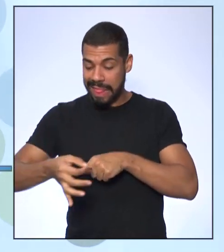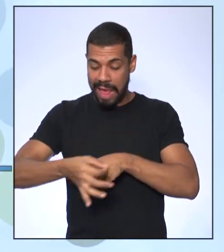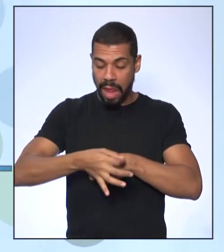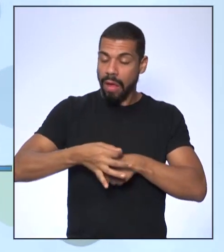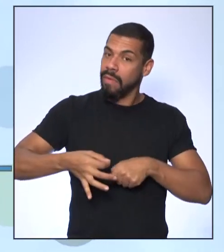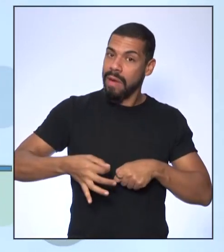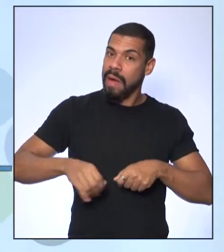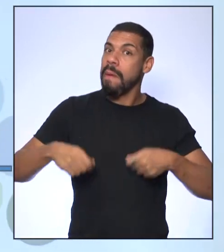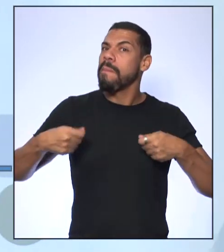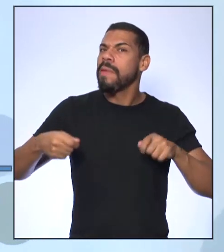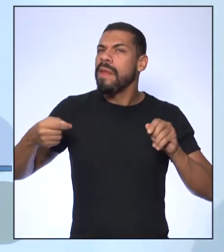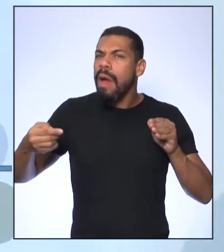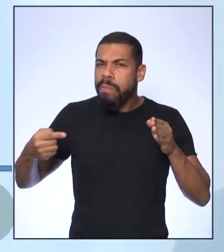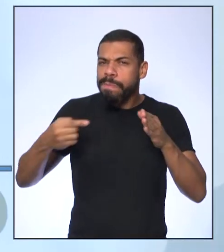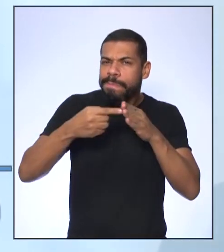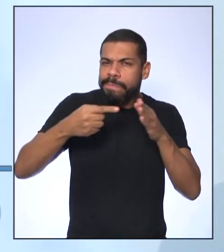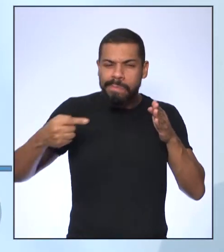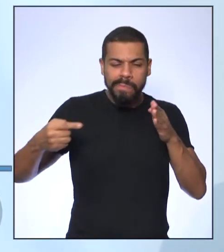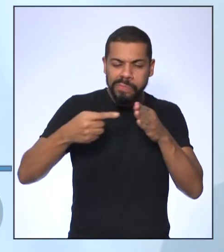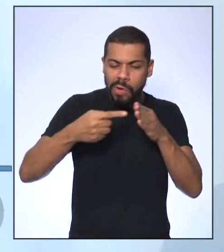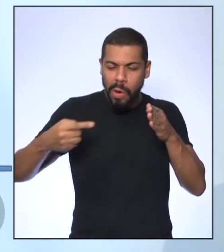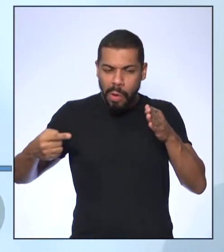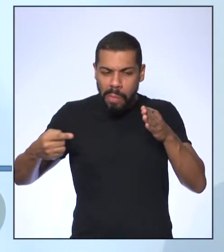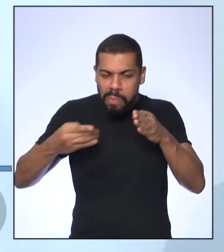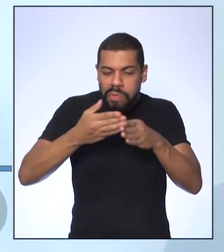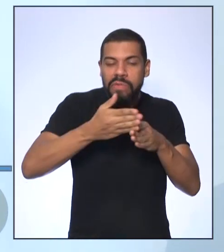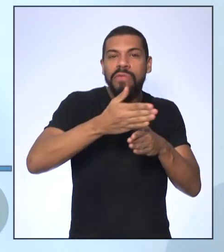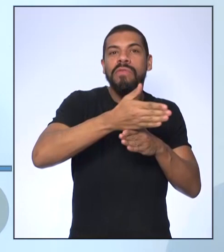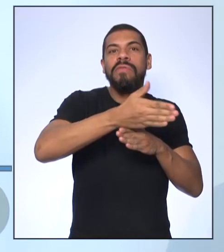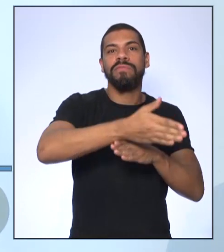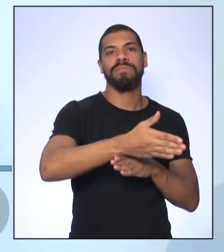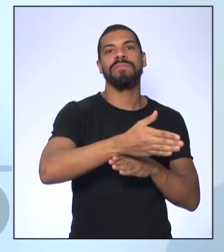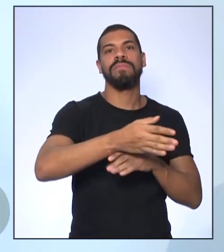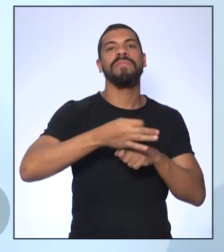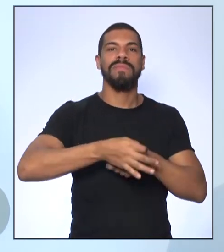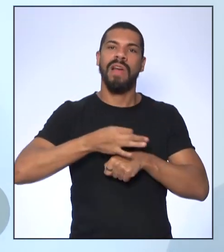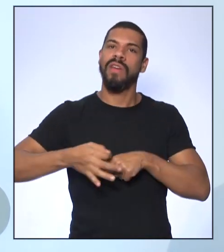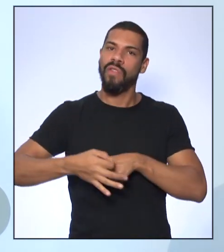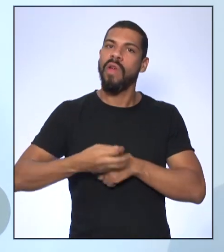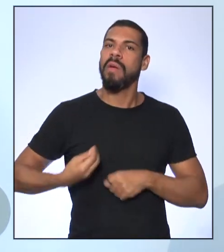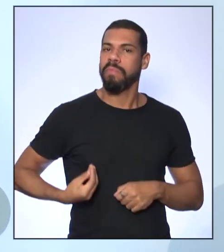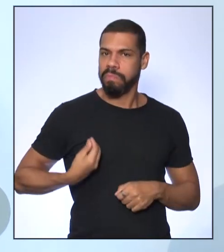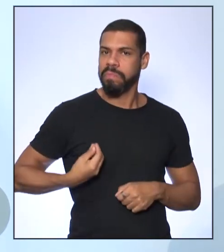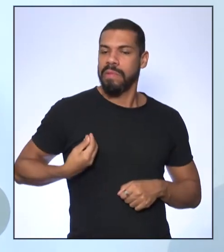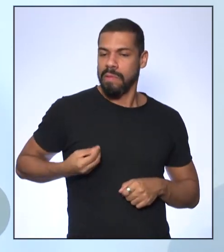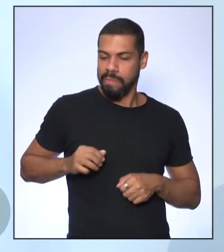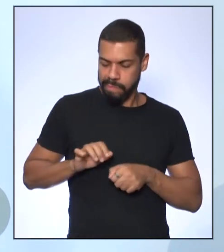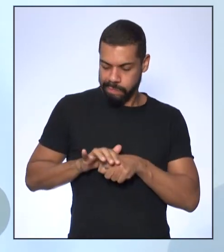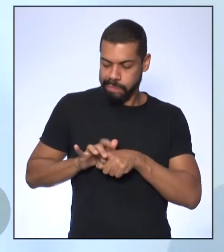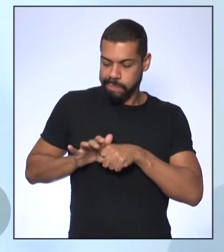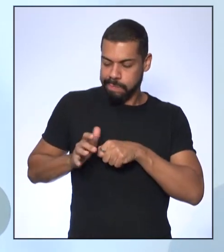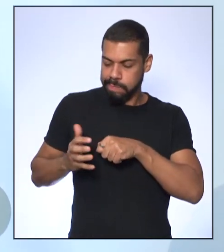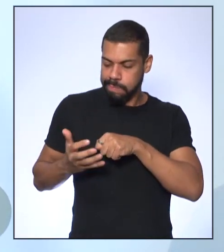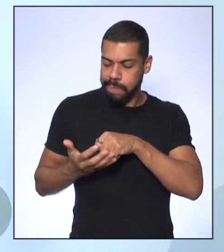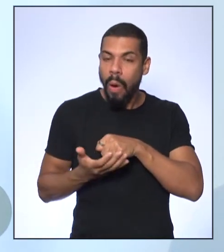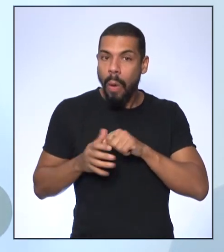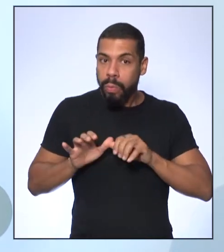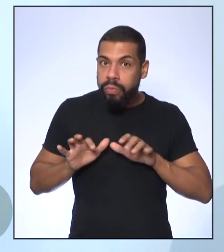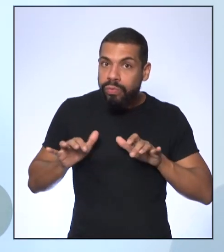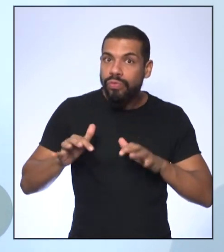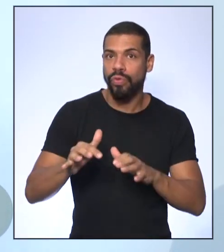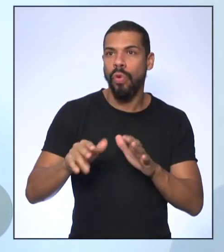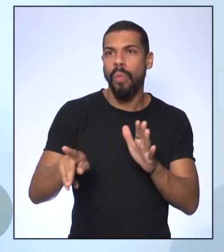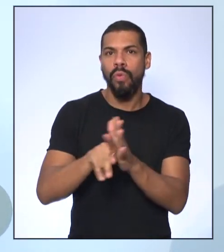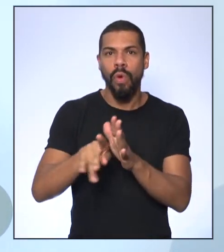precisa invadir uma célula para que ele consiga reproduzir e se manter. Então, por isso que o coronavírus ele vai atacar as células